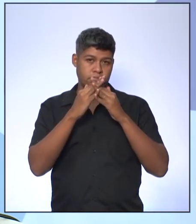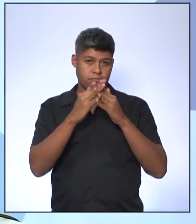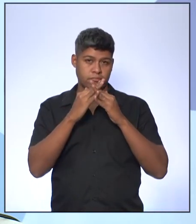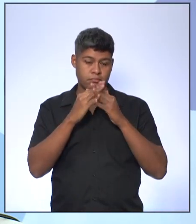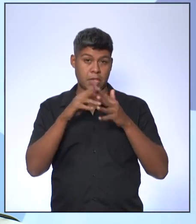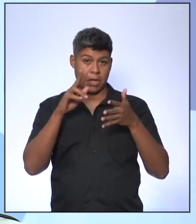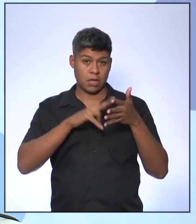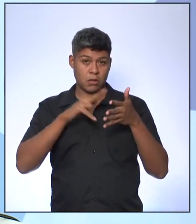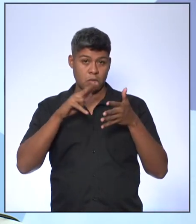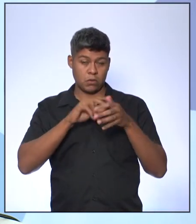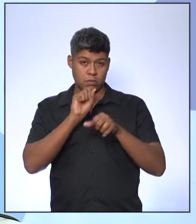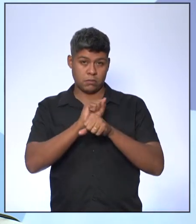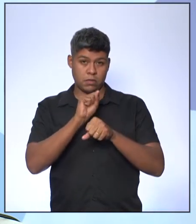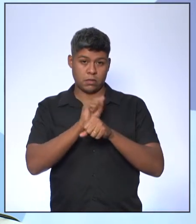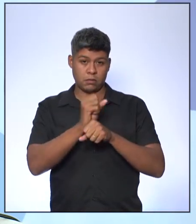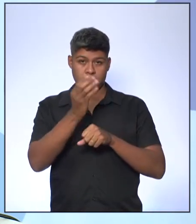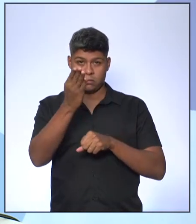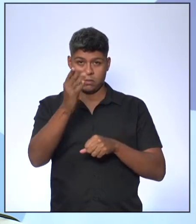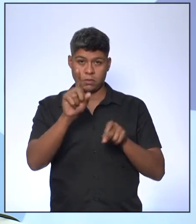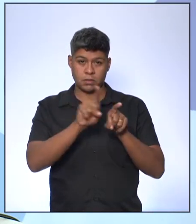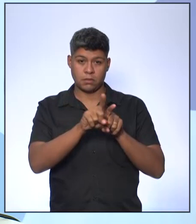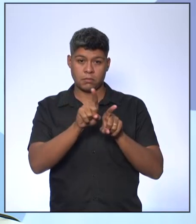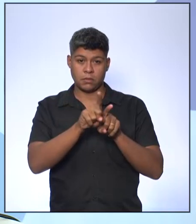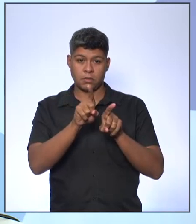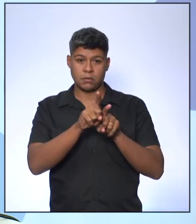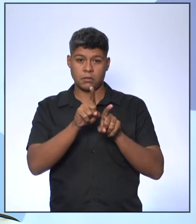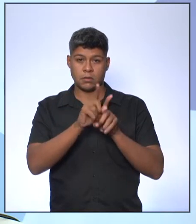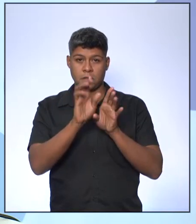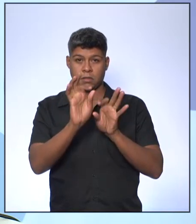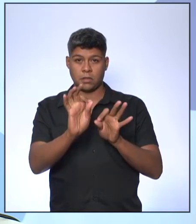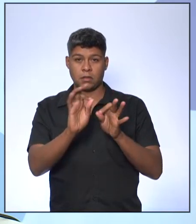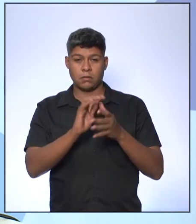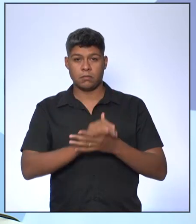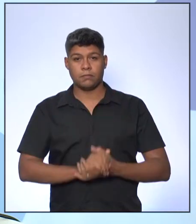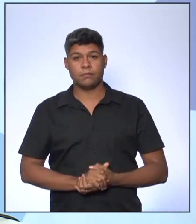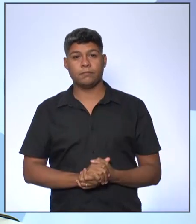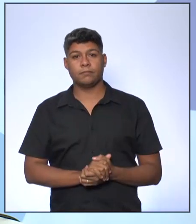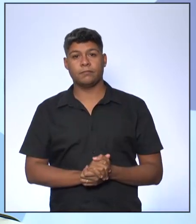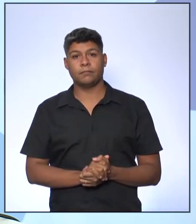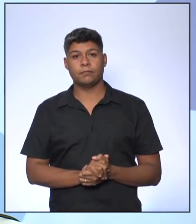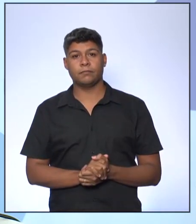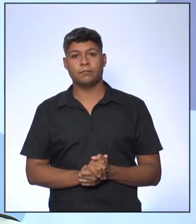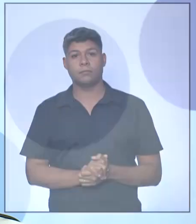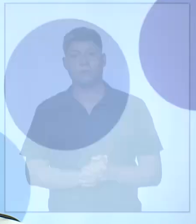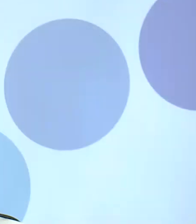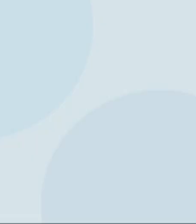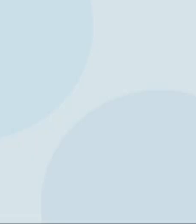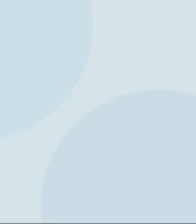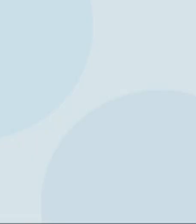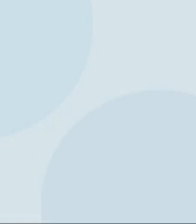boa leitura e eu aguardo você aí. Também eu quero uma chuva de acerto aí, tá bom?